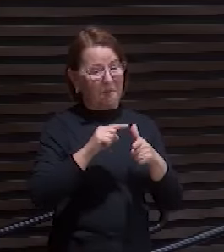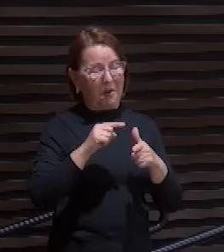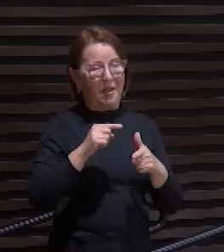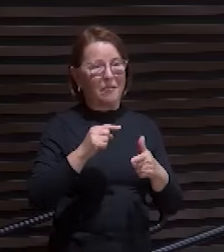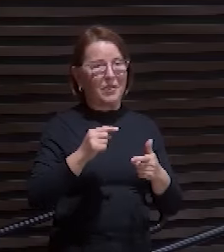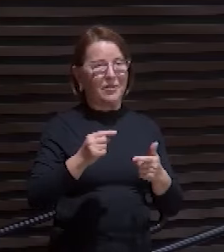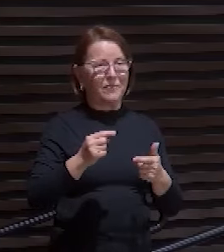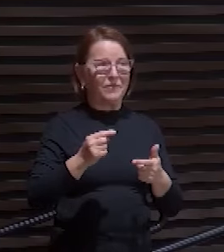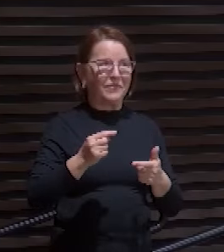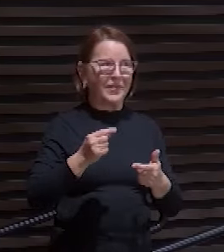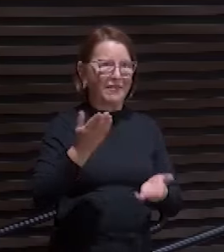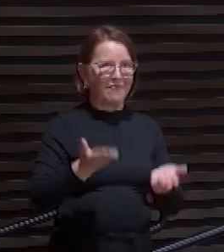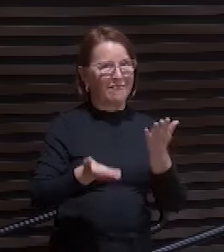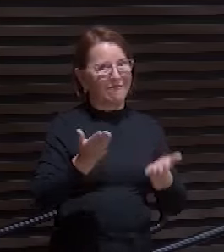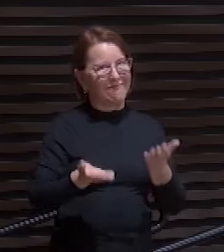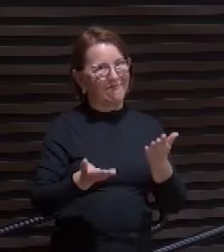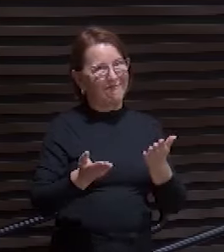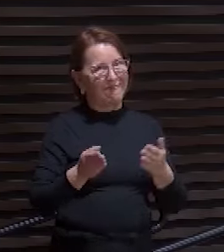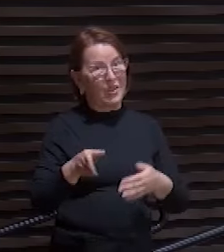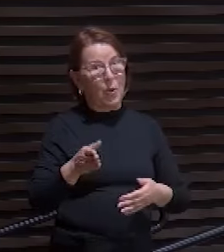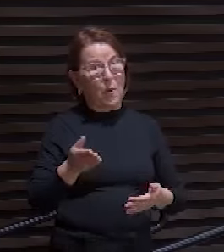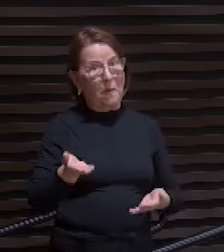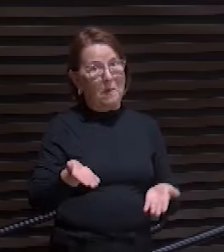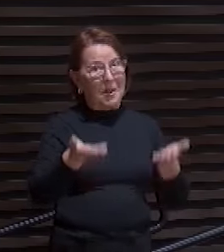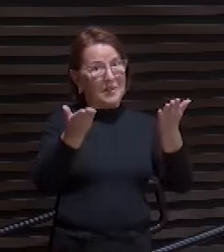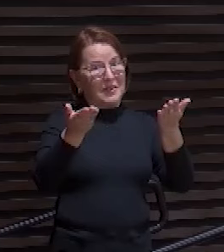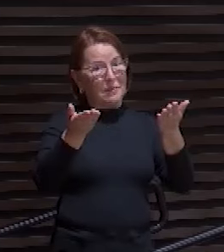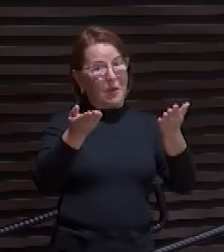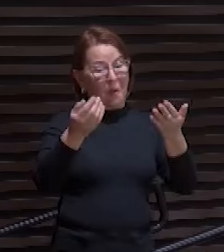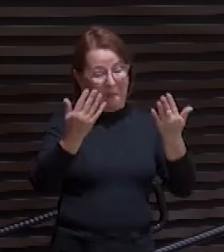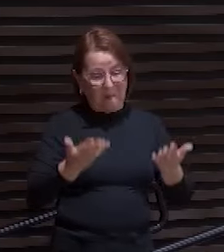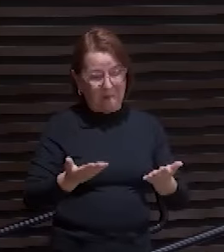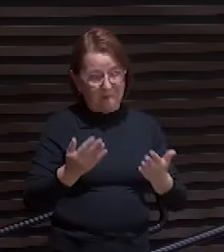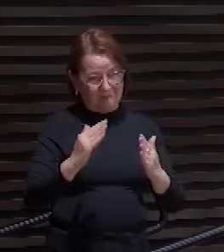Ou para cima ou para baixo. Não adianta.